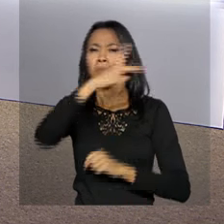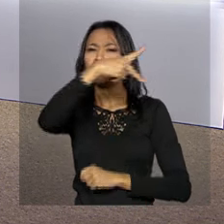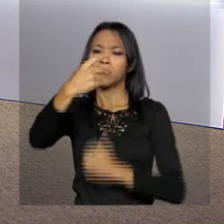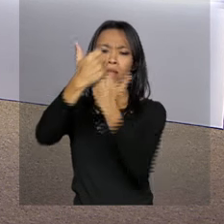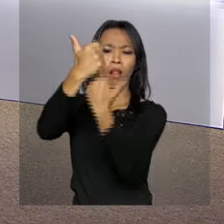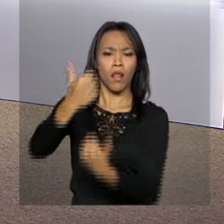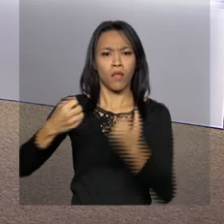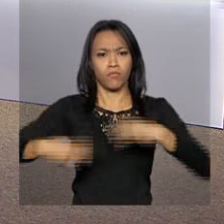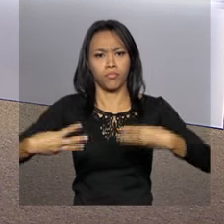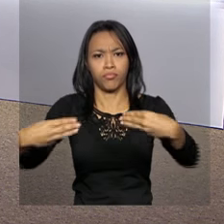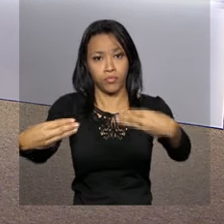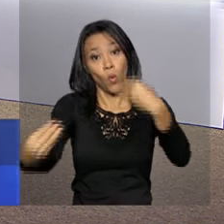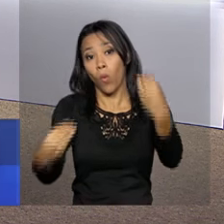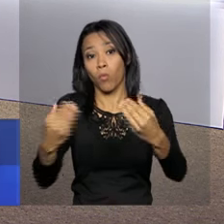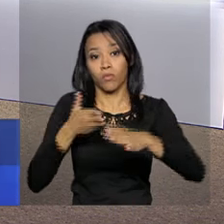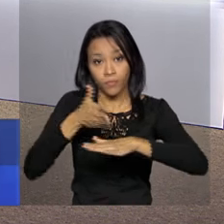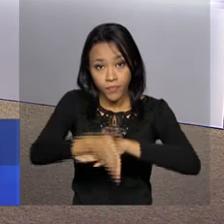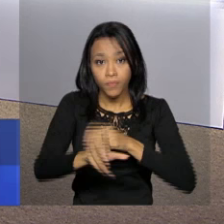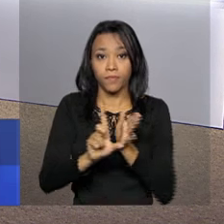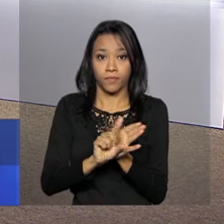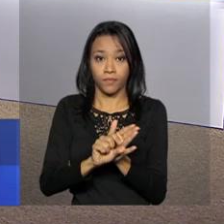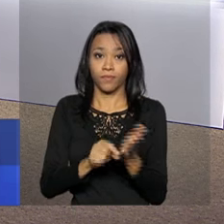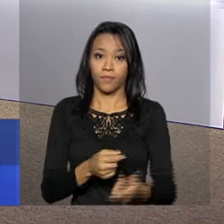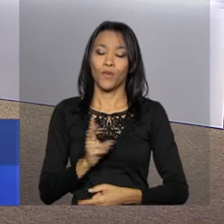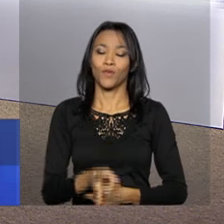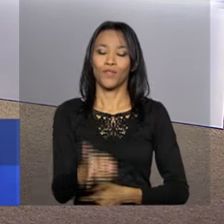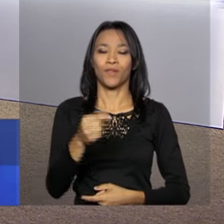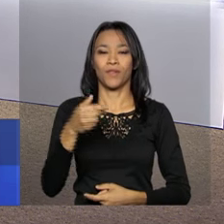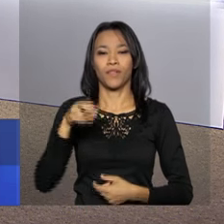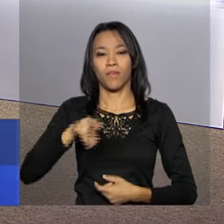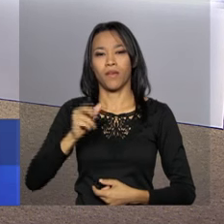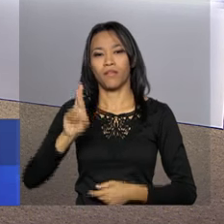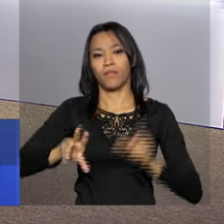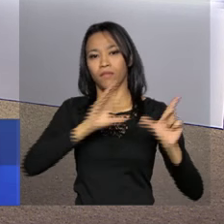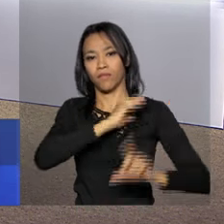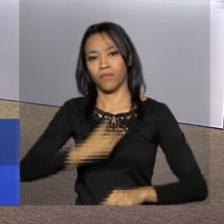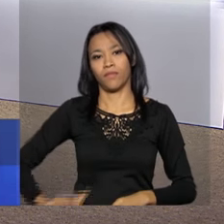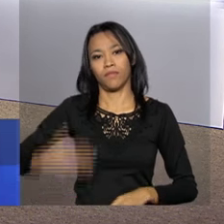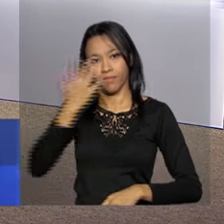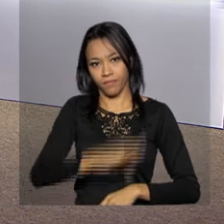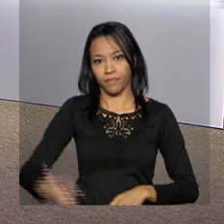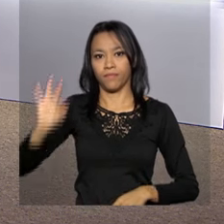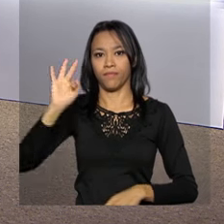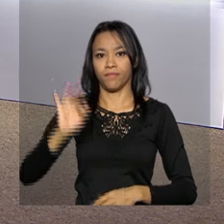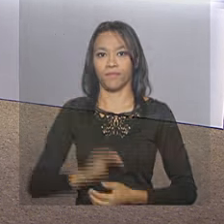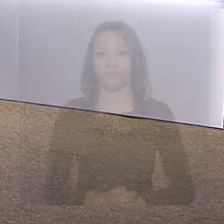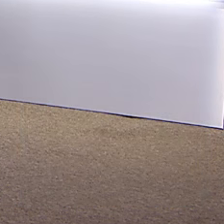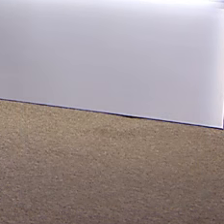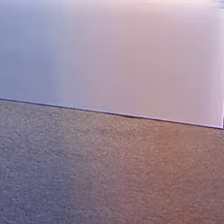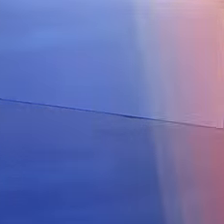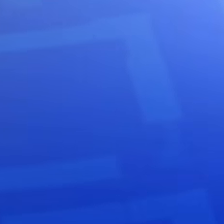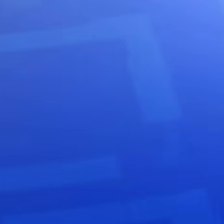Federal também nas nossas redes sociais. Continue com a gente, NBR, a TV do Governo Federal.